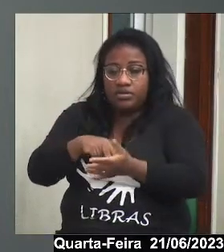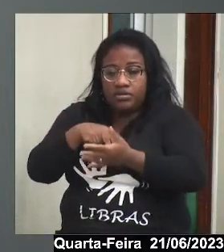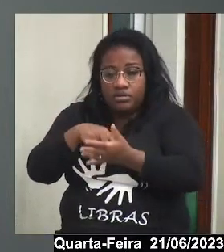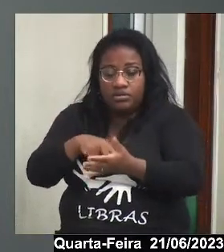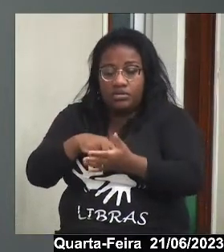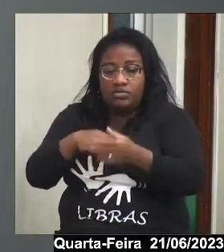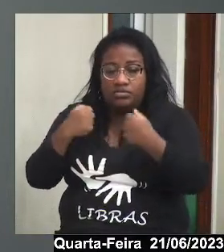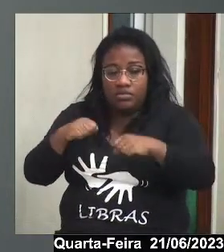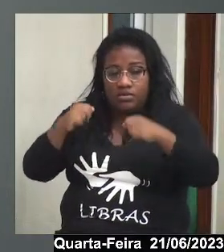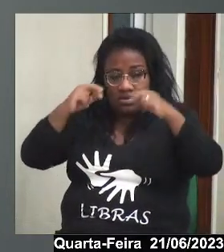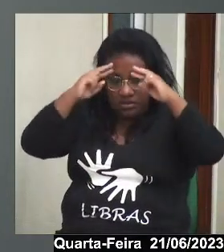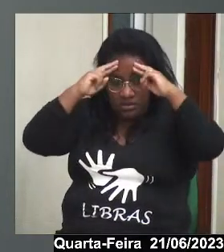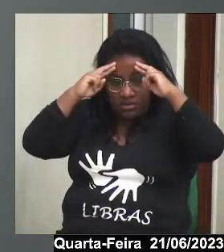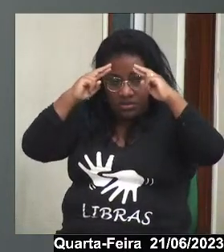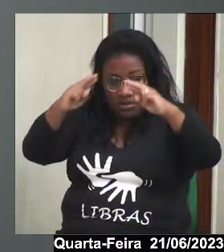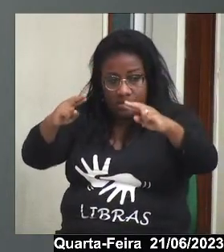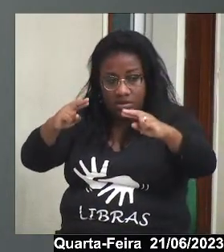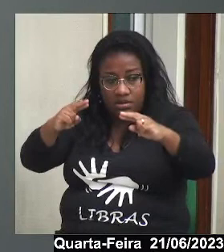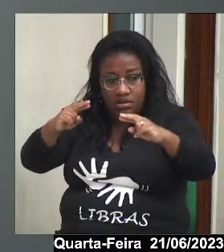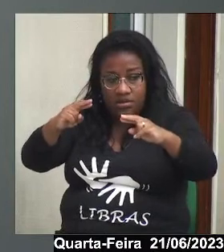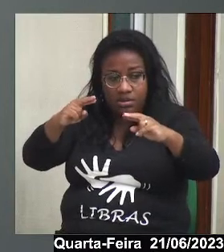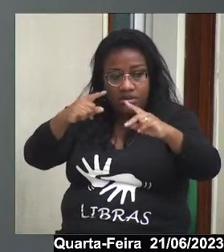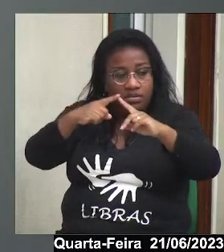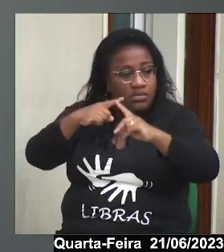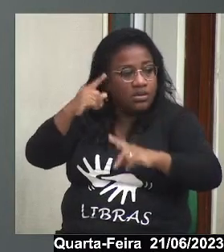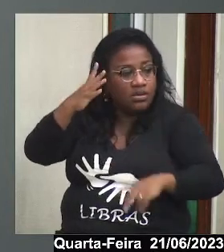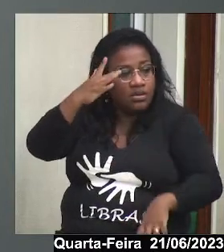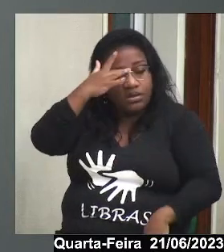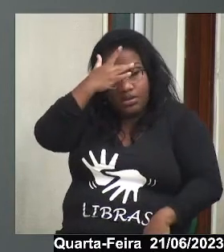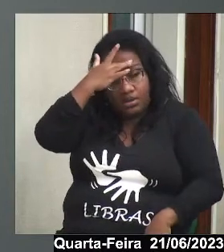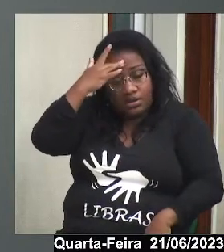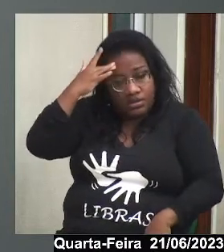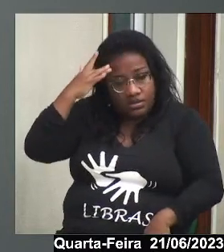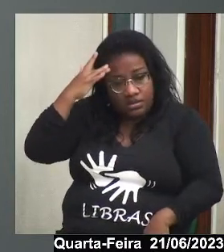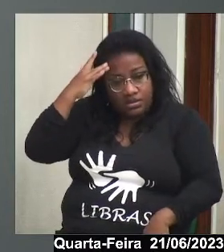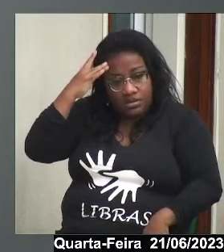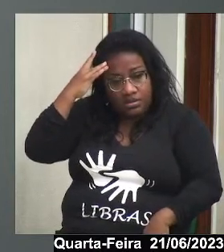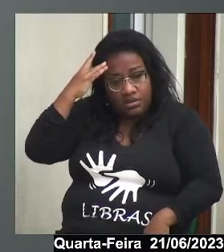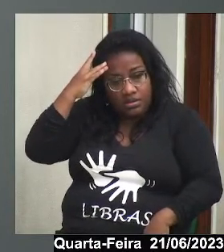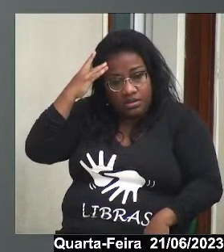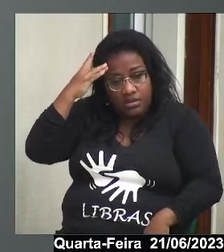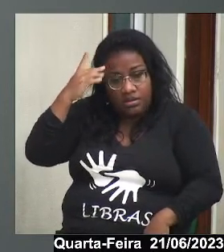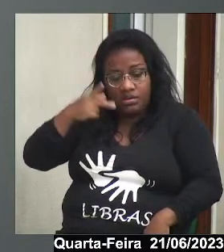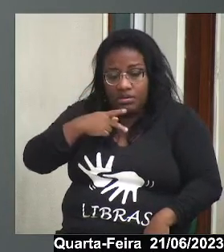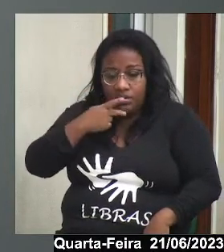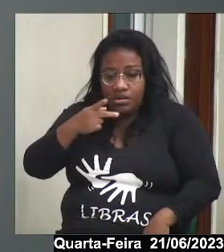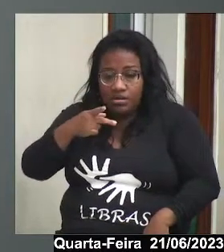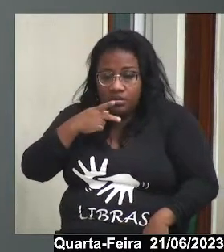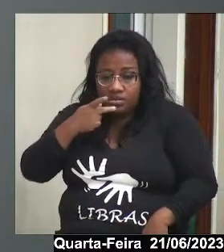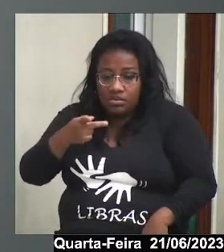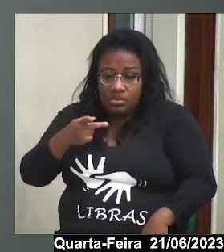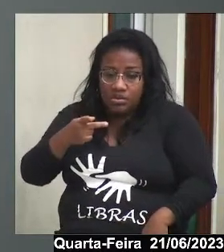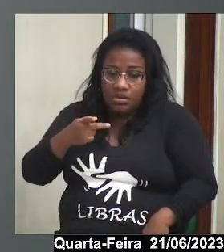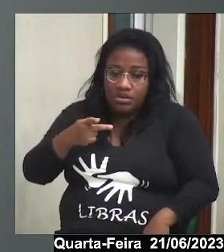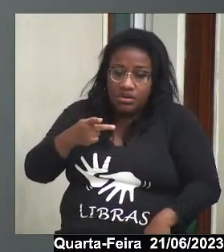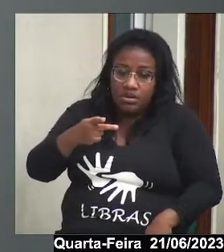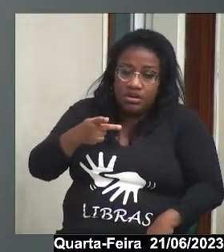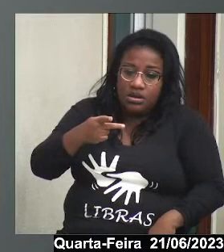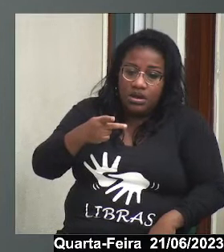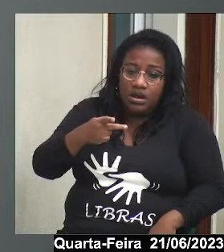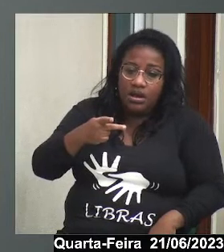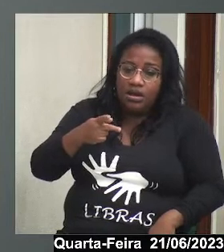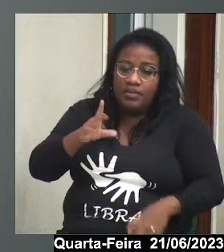aqui. A gente tem que respeitar, sim. Mas a pessoa que vai lá ameaçar o outro em troca